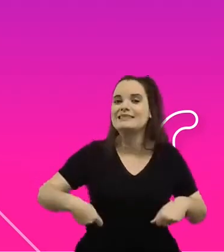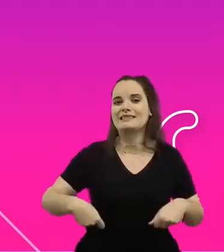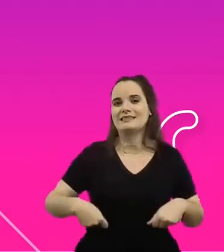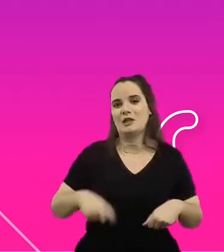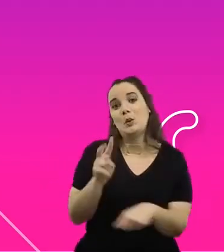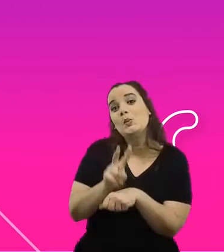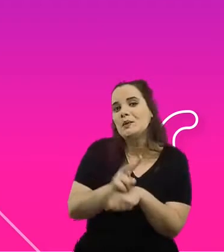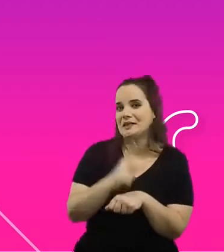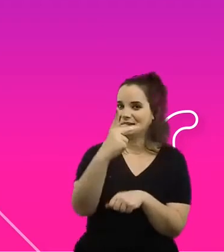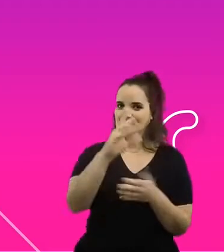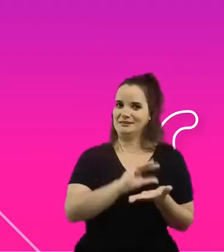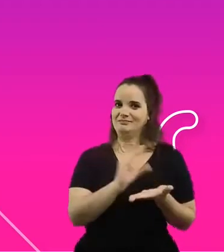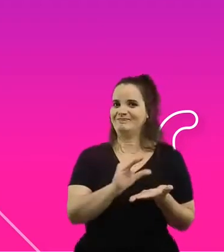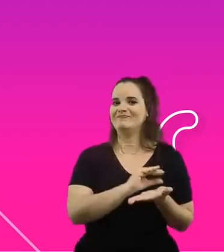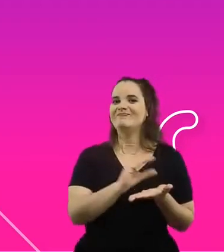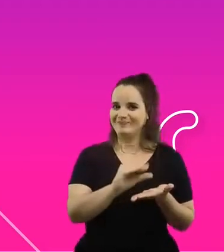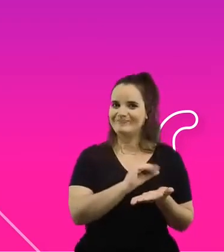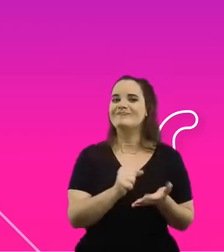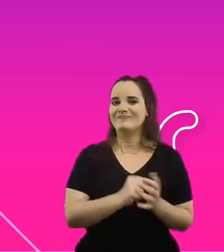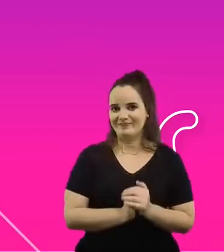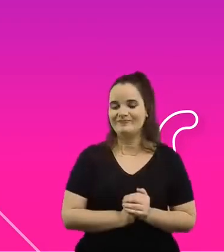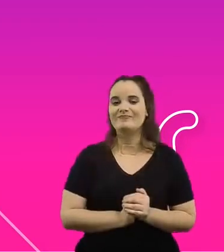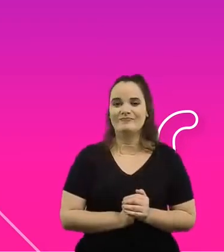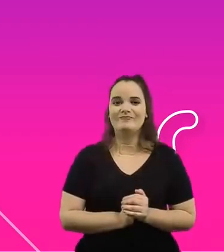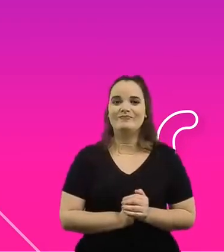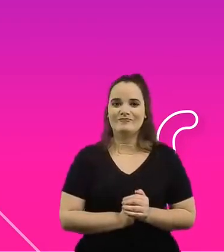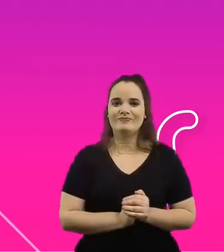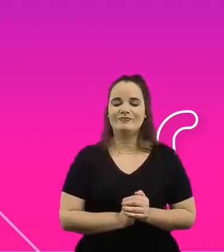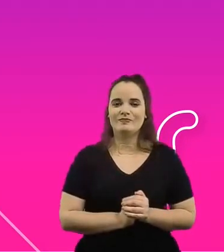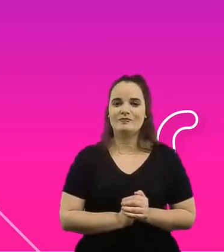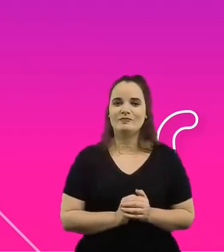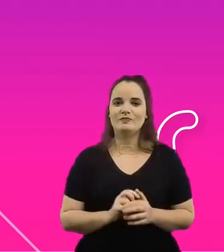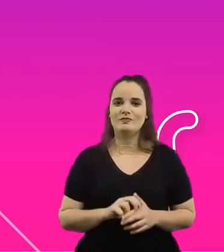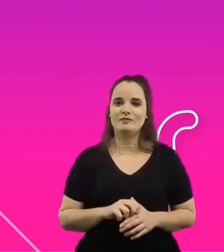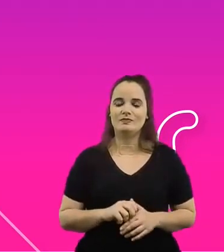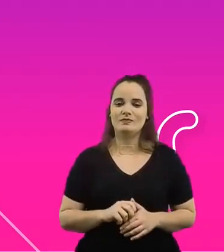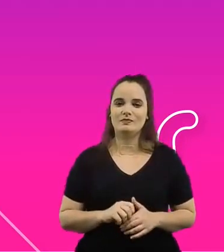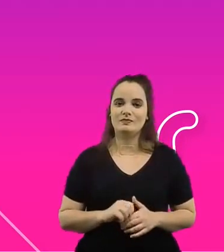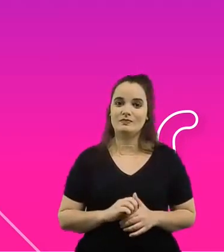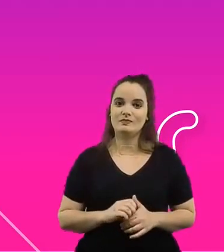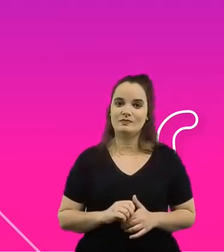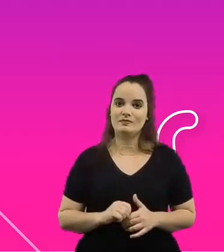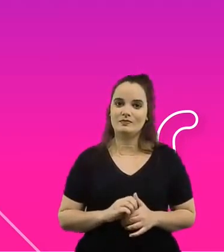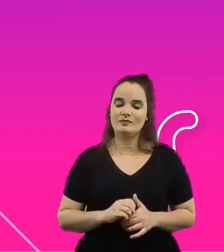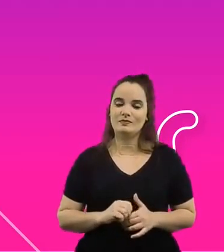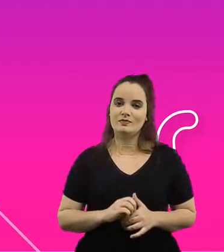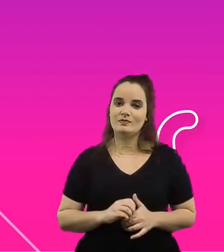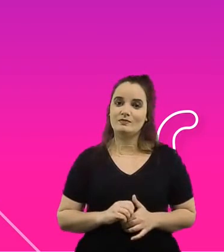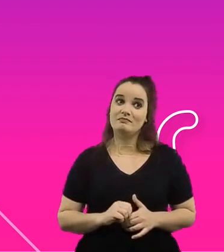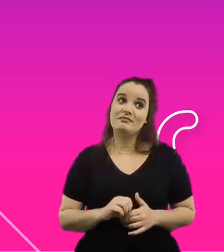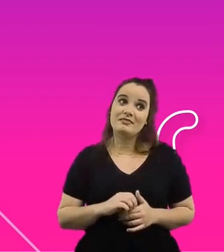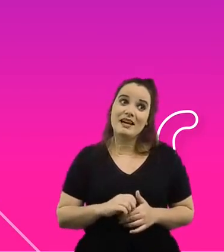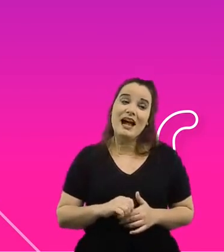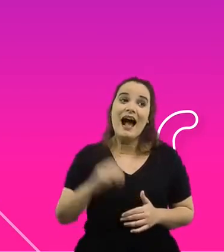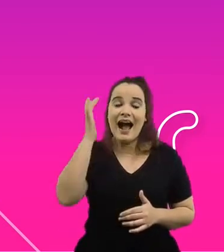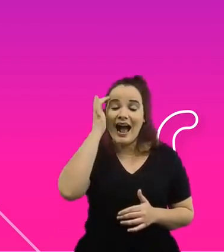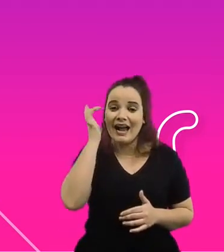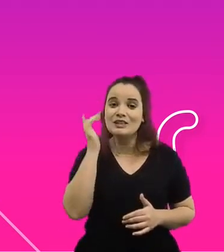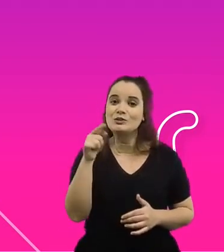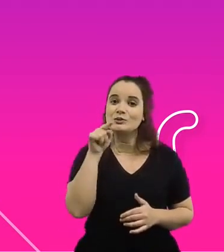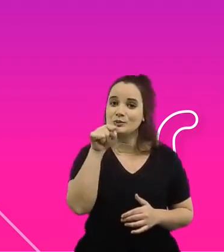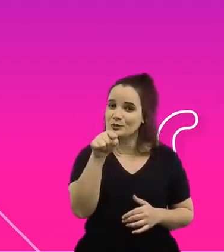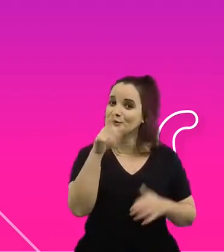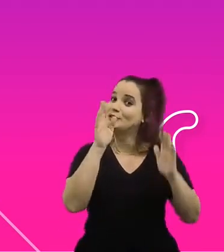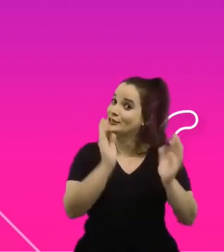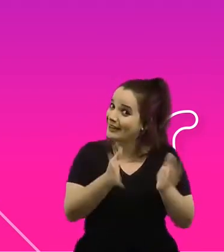certo? E é muito possível que você já tenha deixado seus dados expostos em